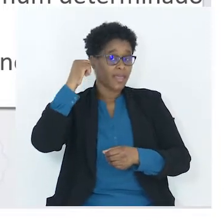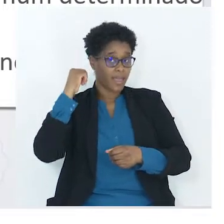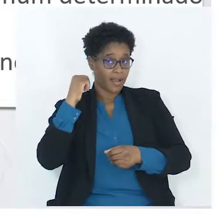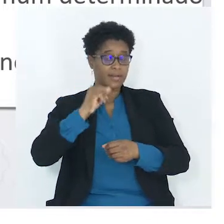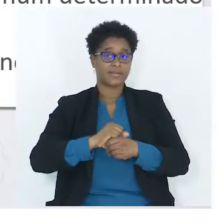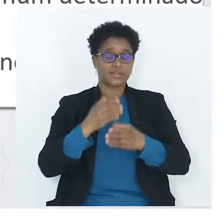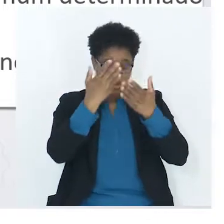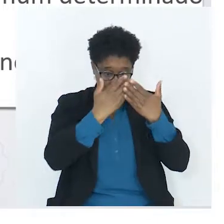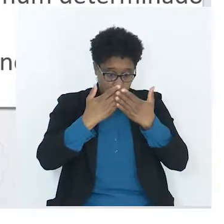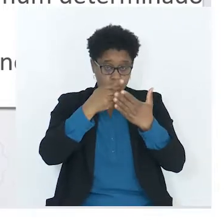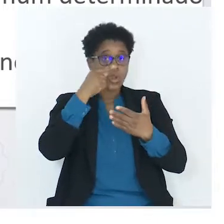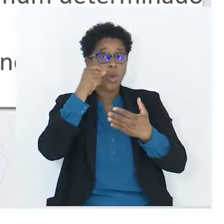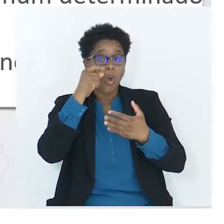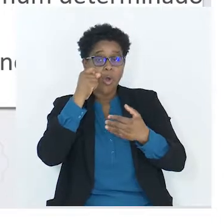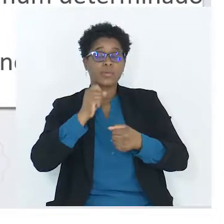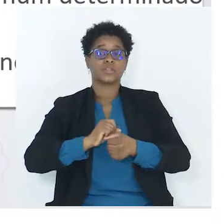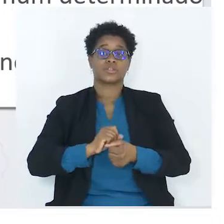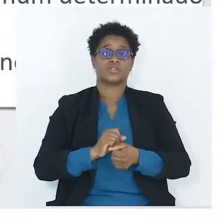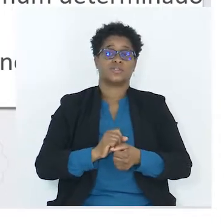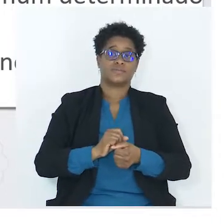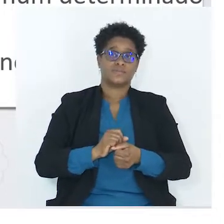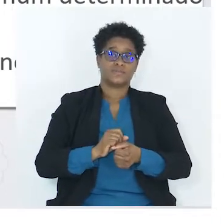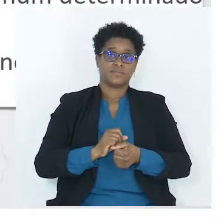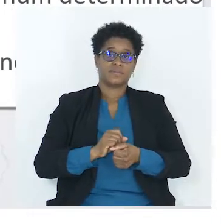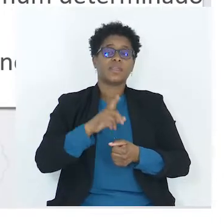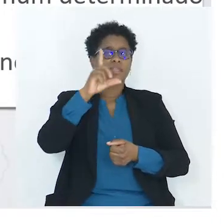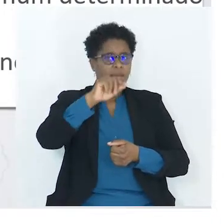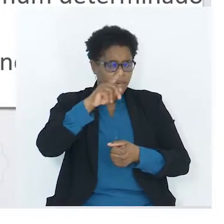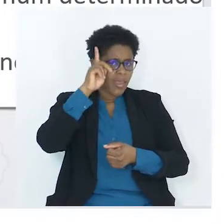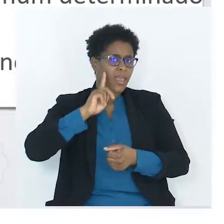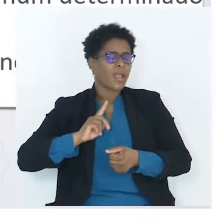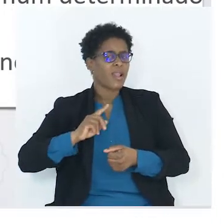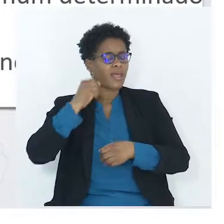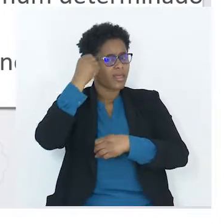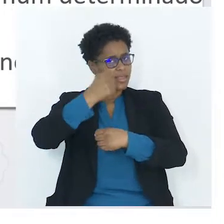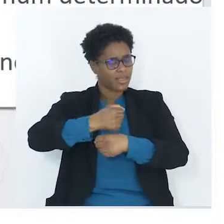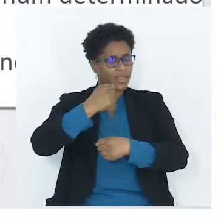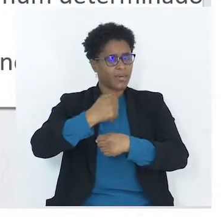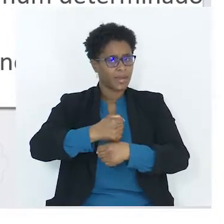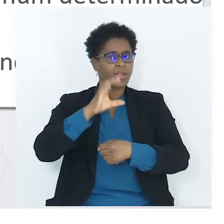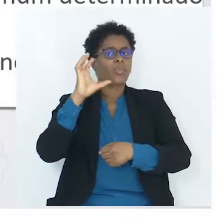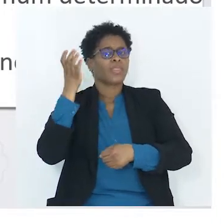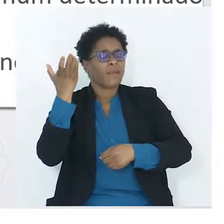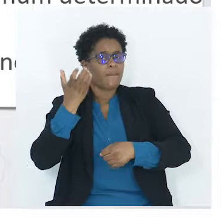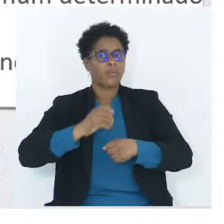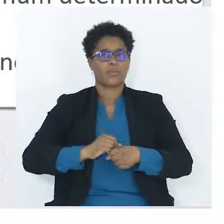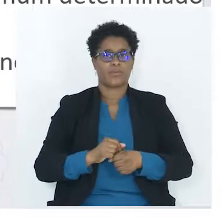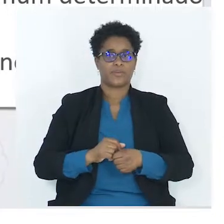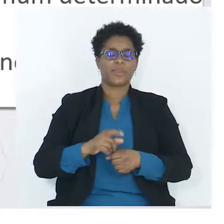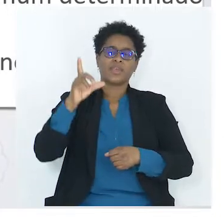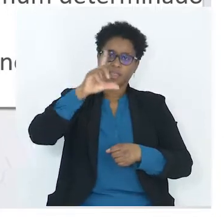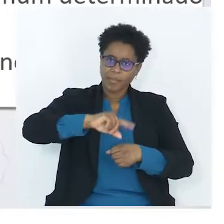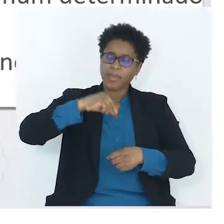é que ela estuda homens, é que ela também trabalha com o